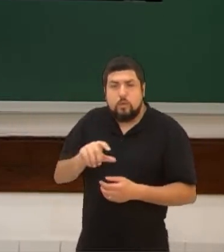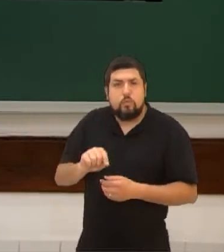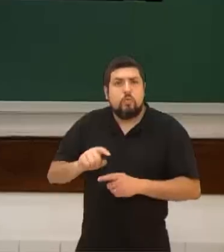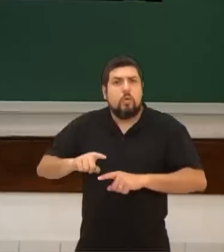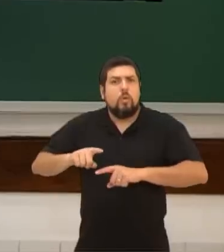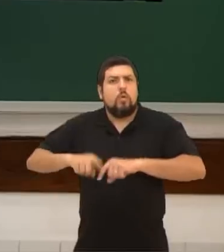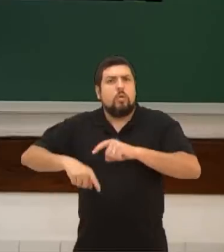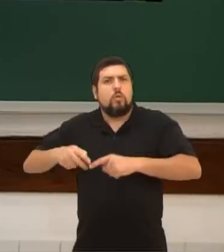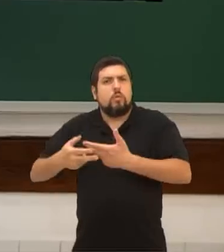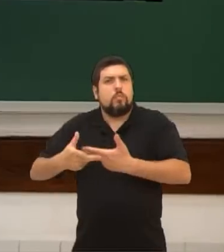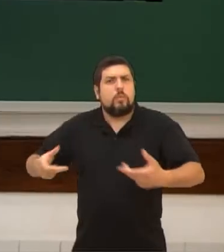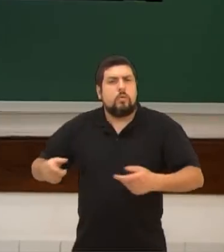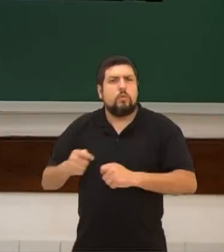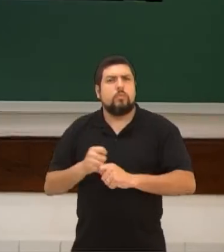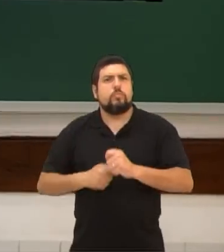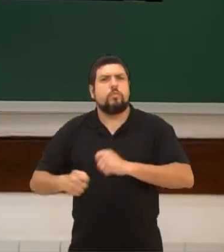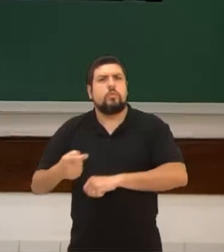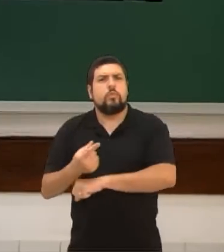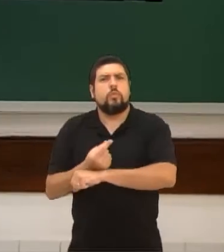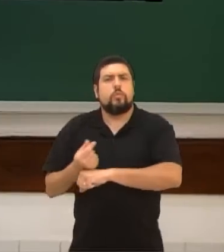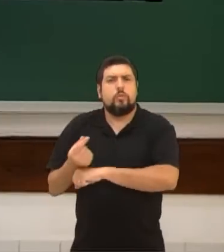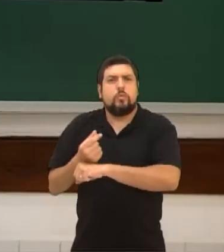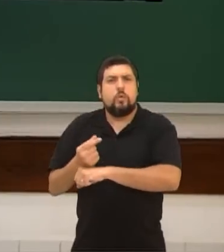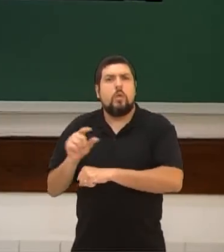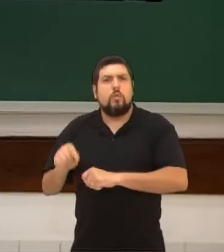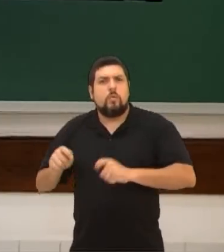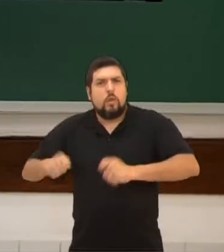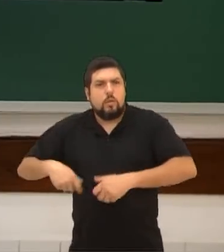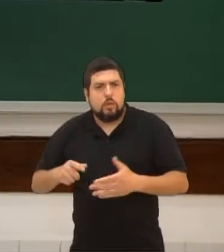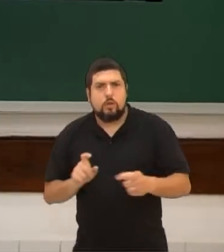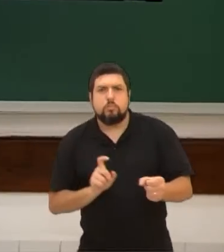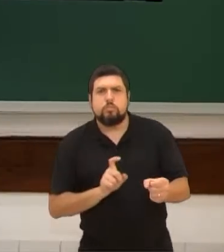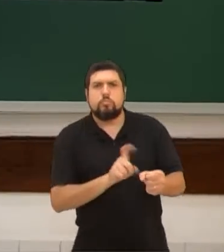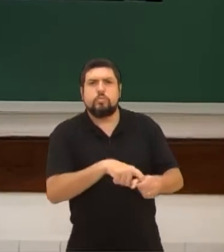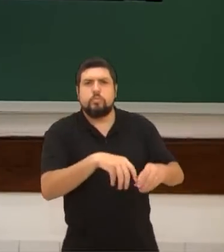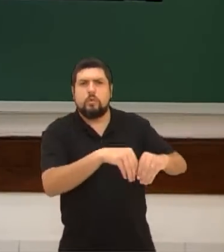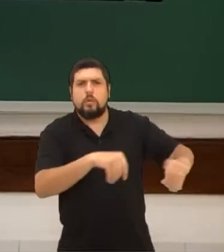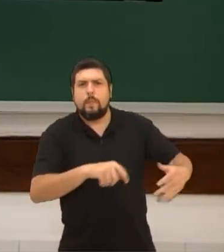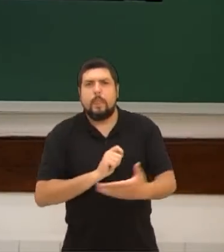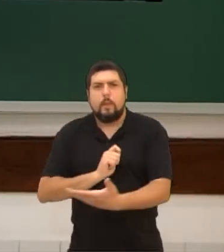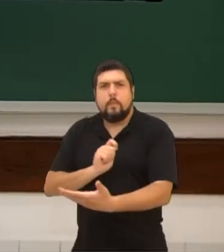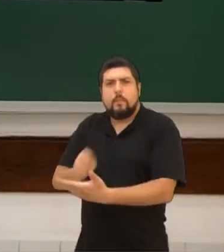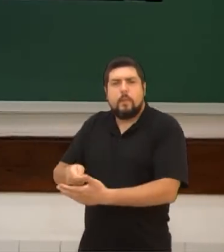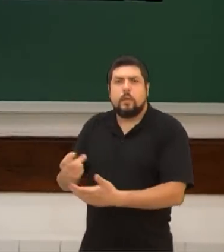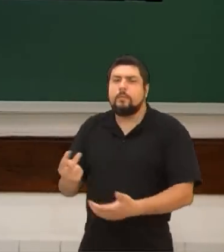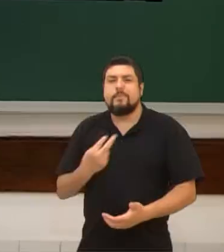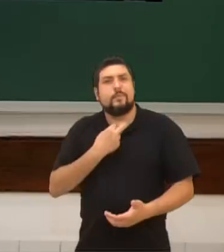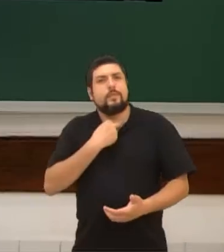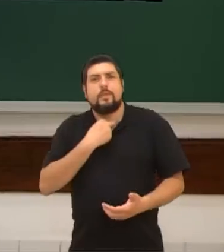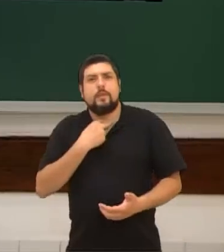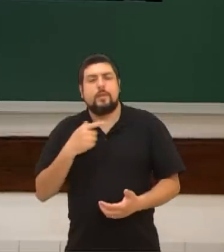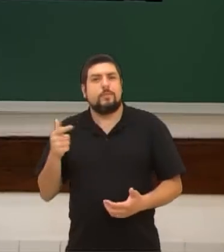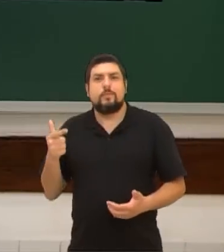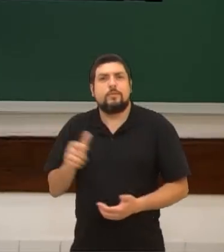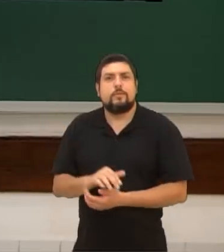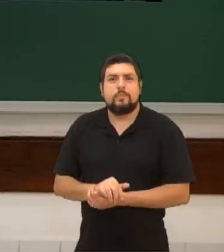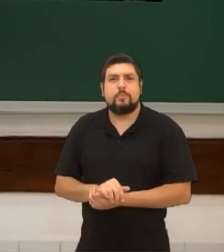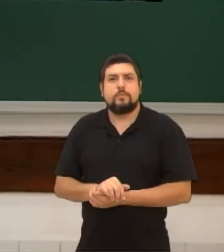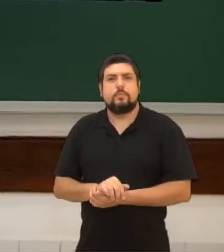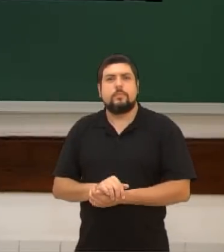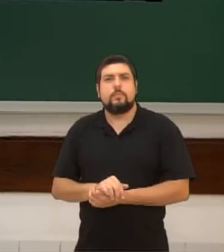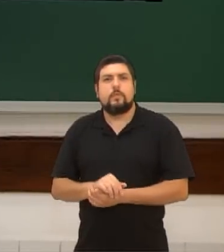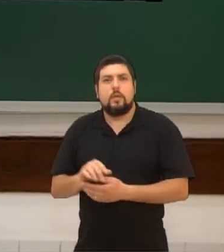recursos financeiros que garantiam a ela o registro das suas terras, a compra e o registro das suas terras nos